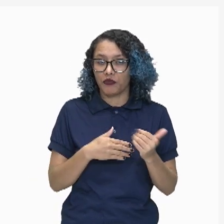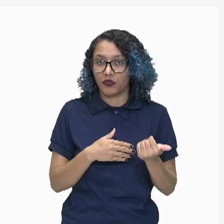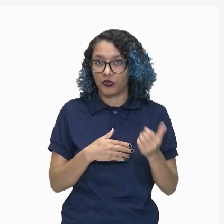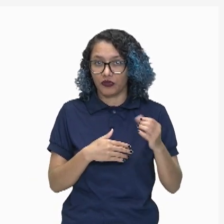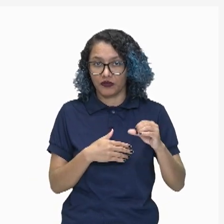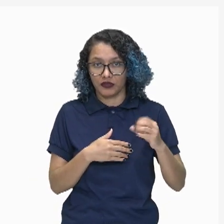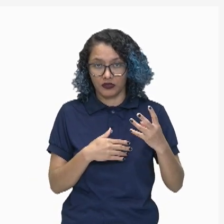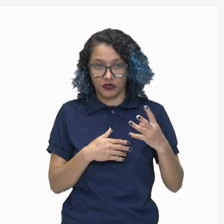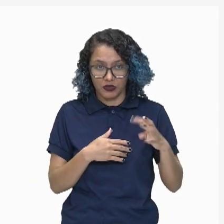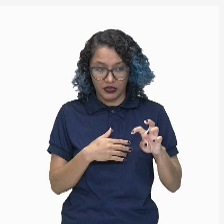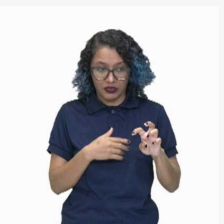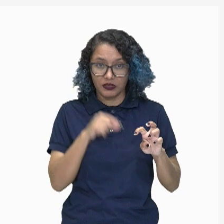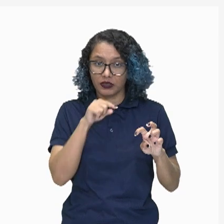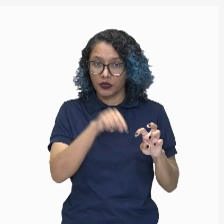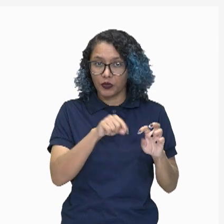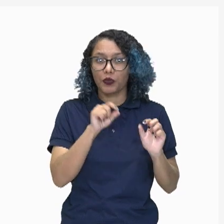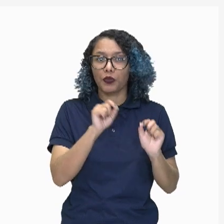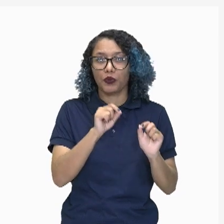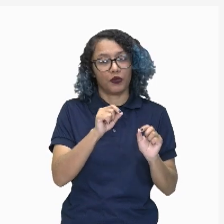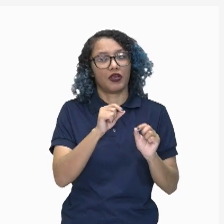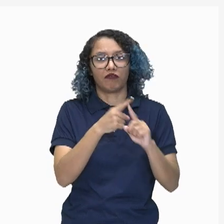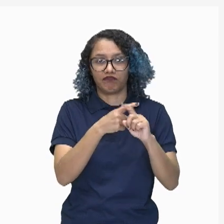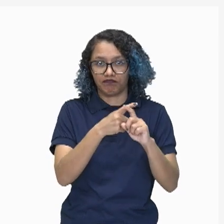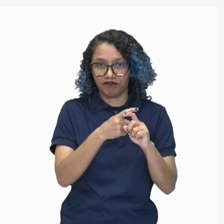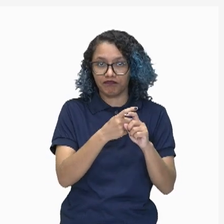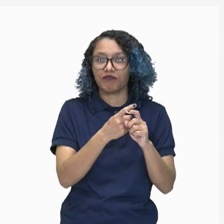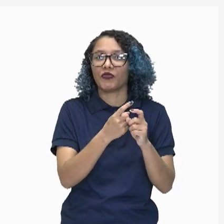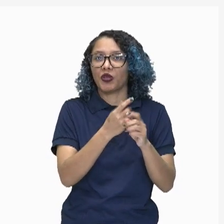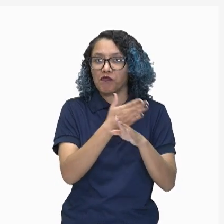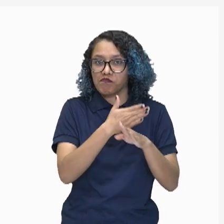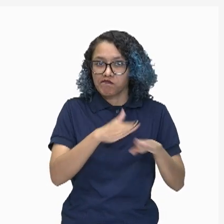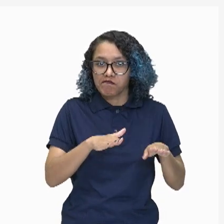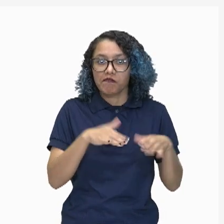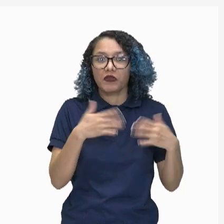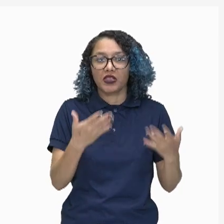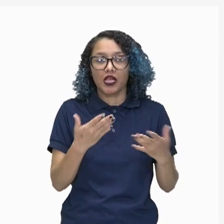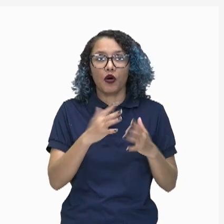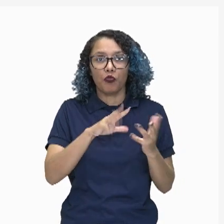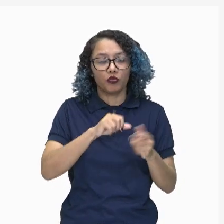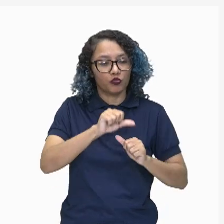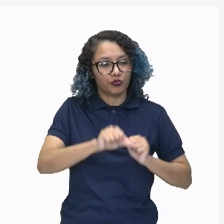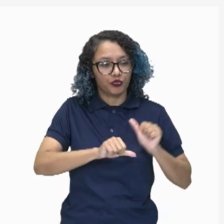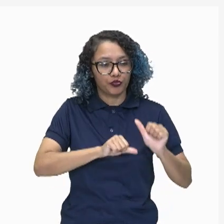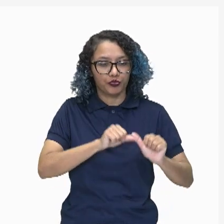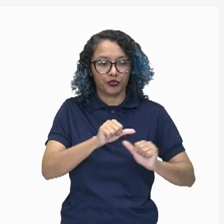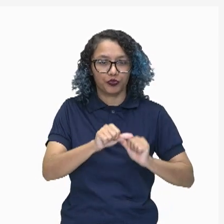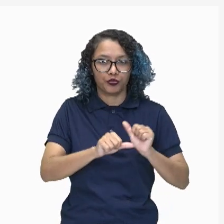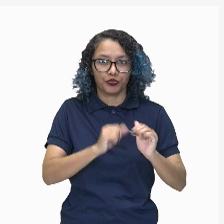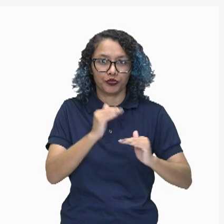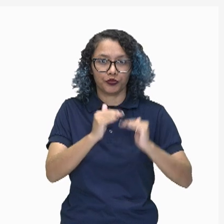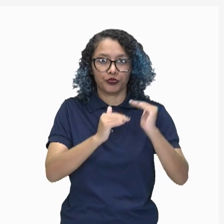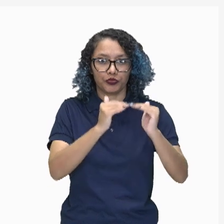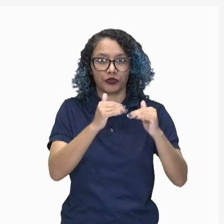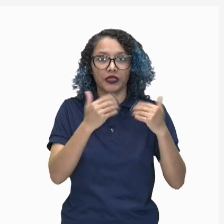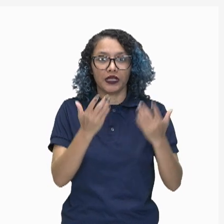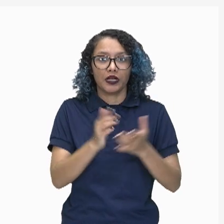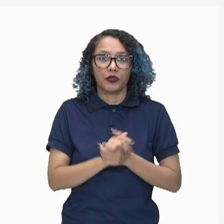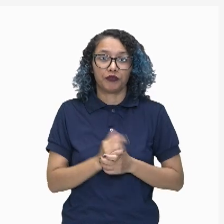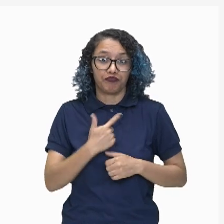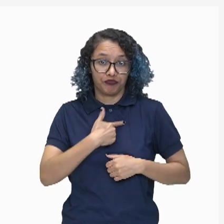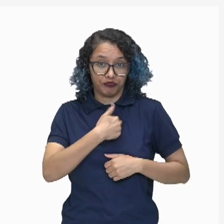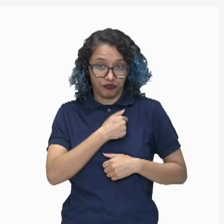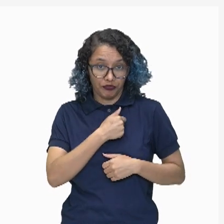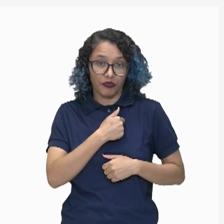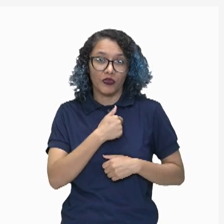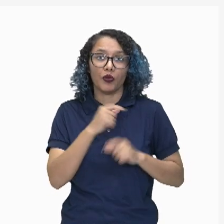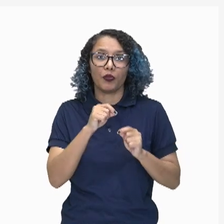dos nazistas, né? O mundo estava se reconstruindo física e emocionalmente. E no Brasil, Getúlio Vargas deixava o poder após o Estado Novo. Teve